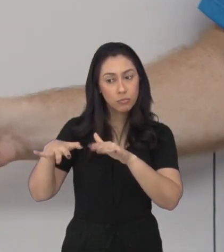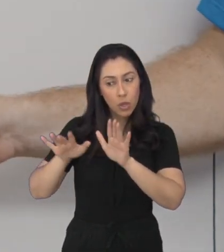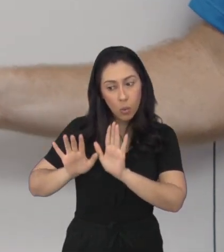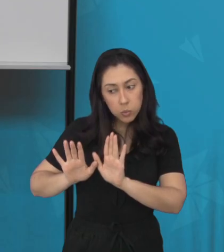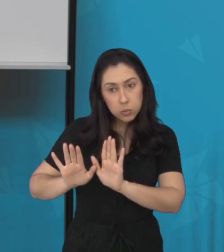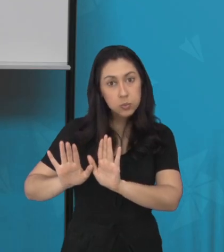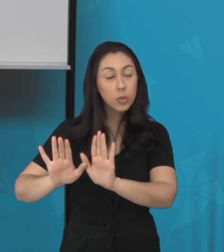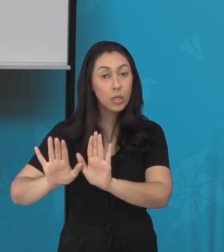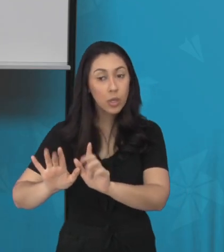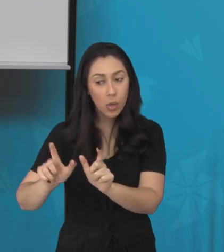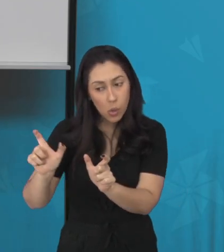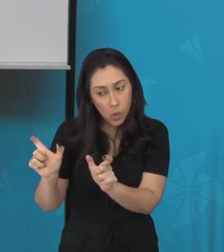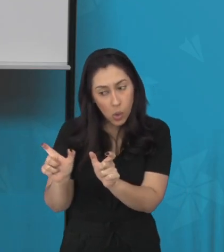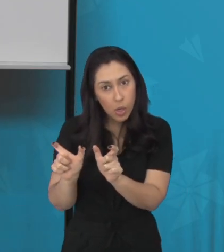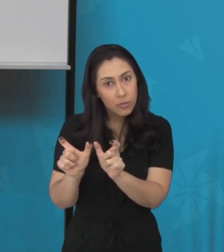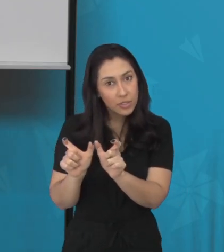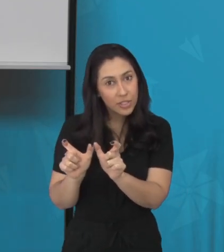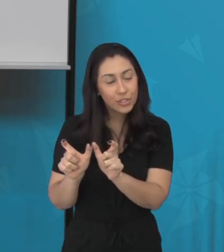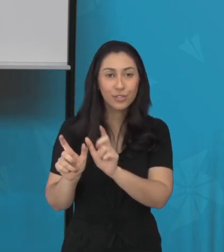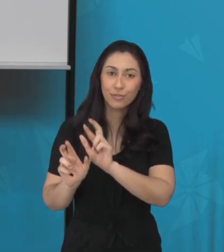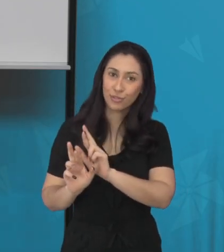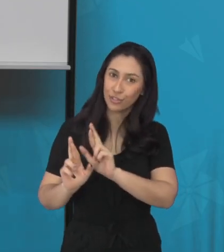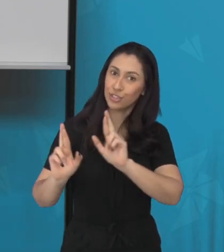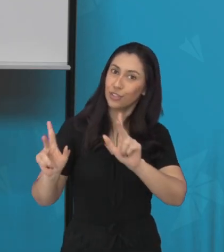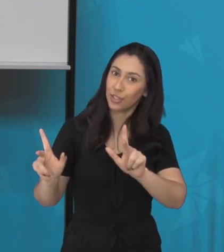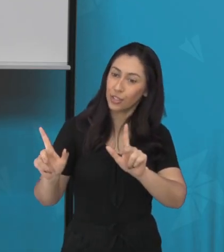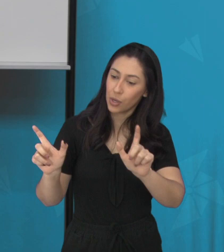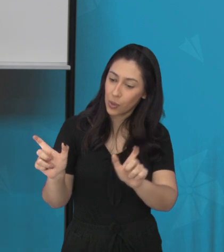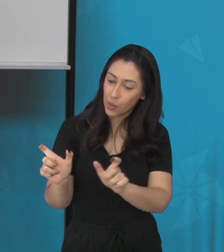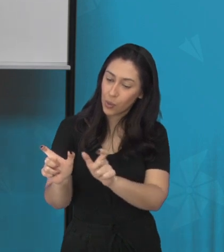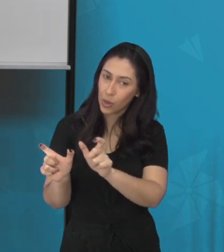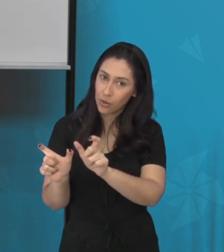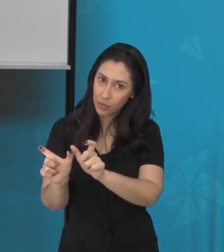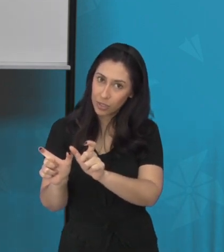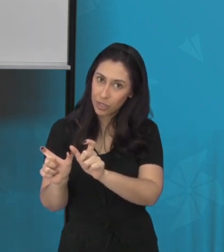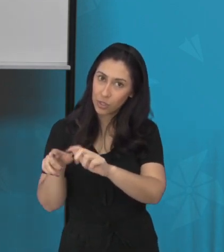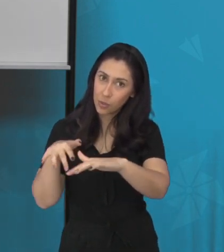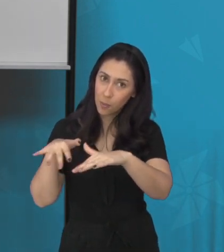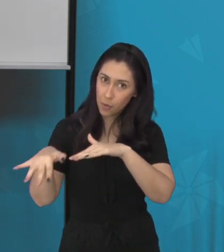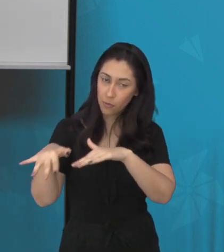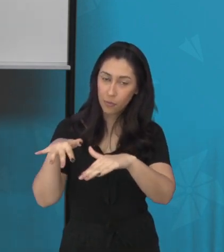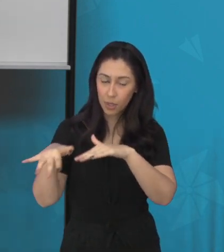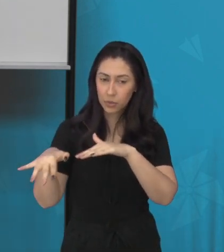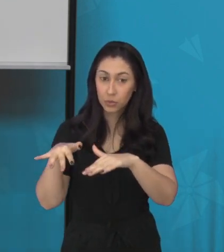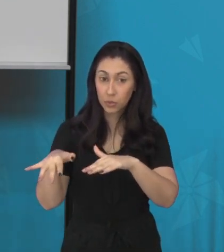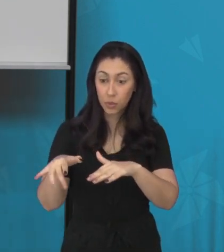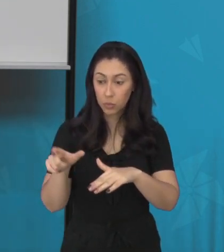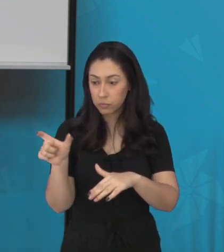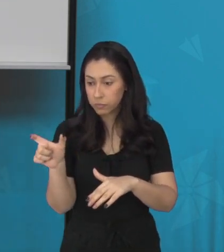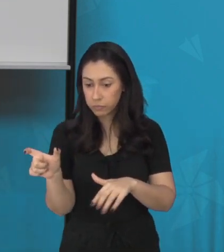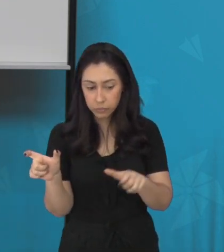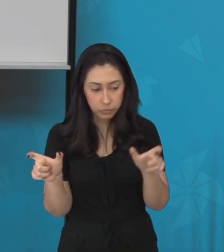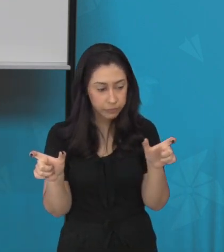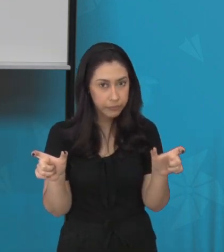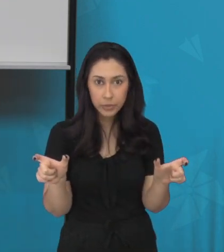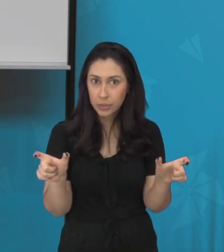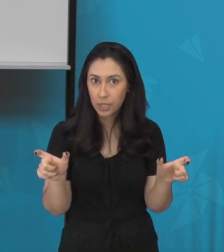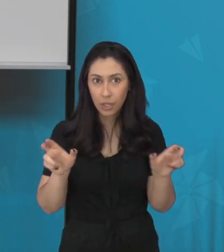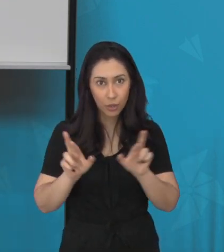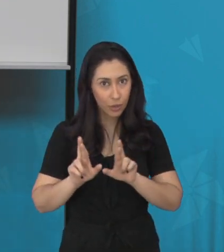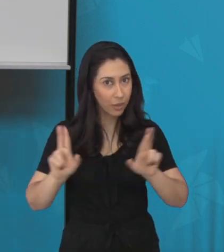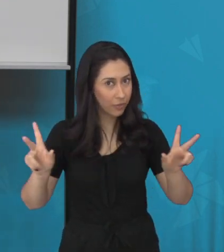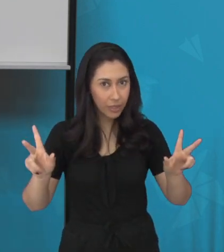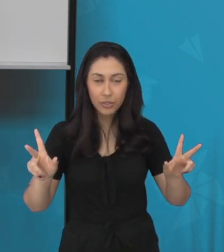inicio o documento, o μ é dinâmico. Eu tenho um coeficiente de atrito dinâmico. E esses dois coeficientes